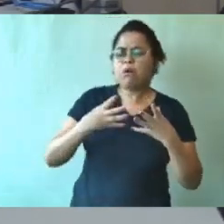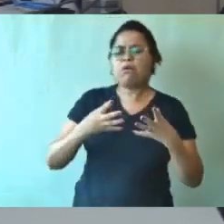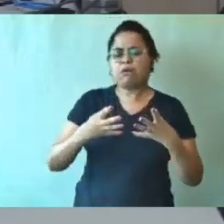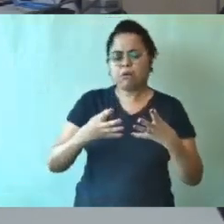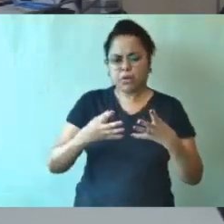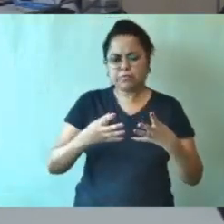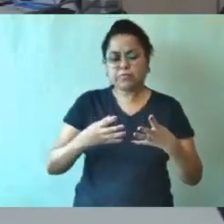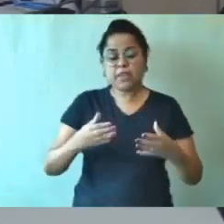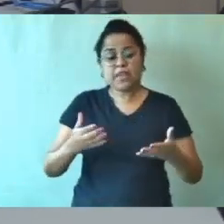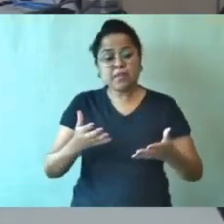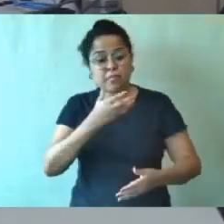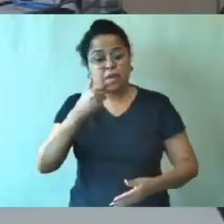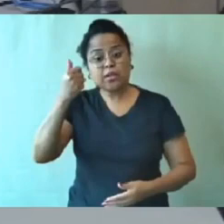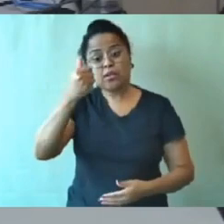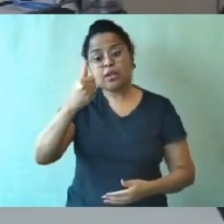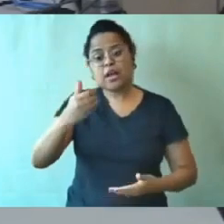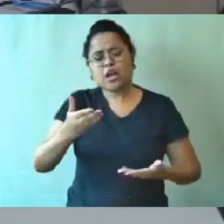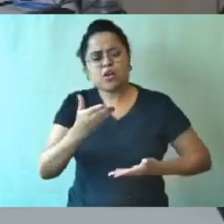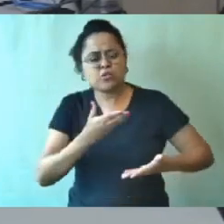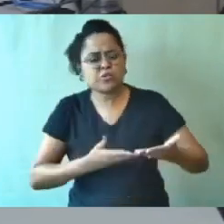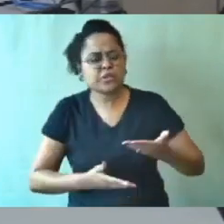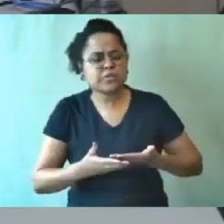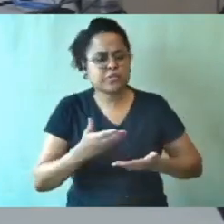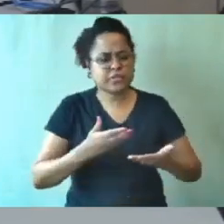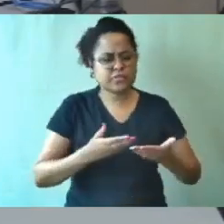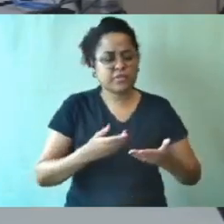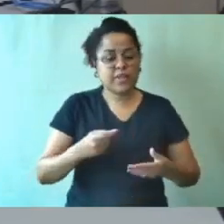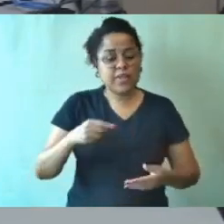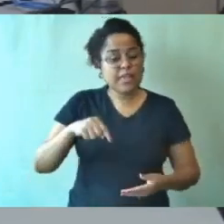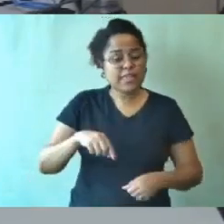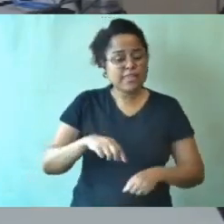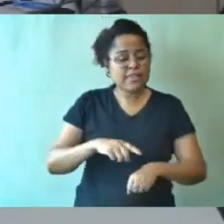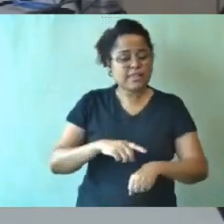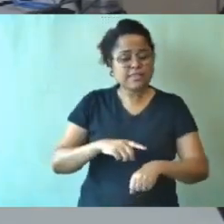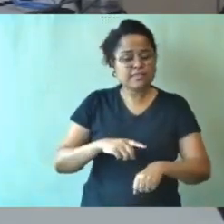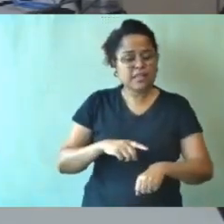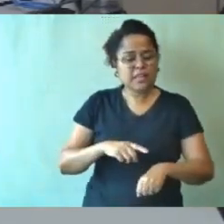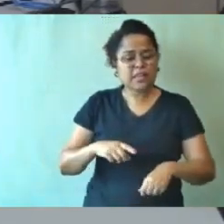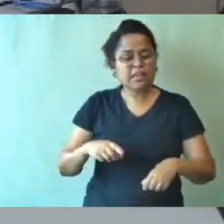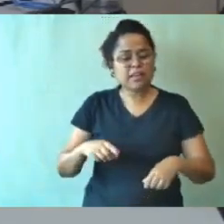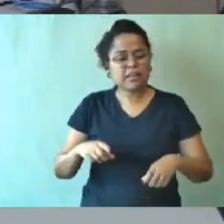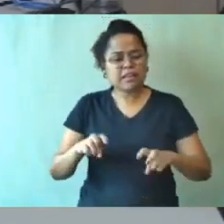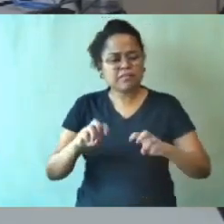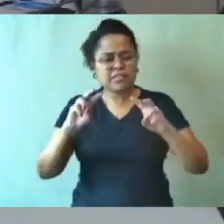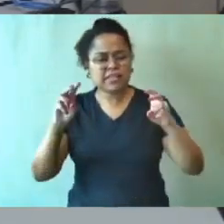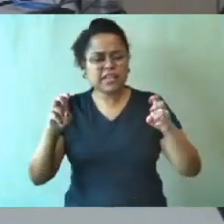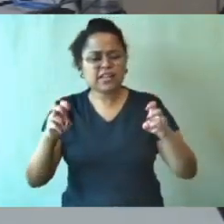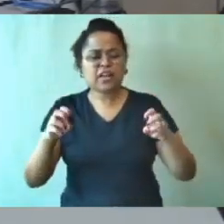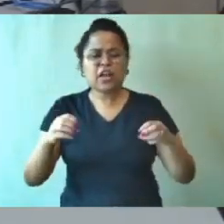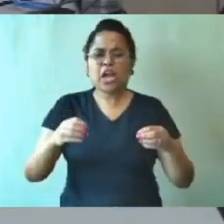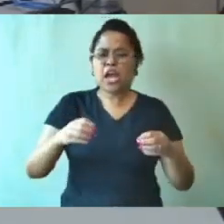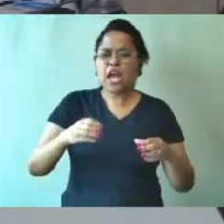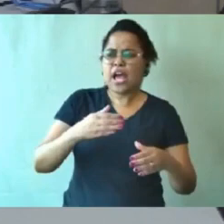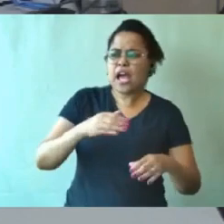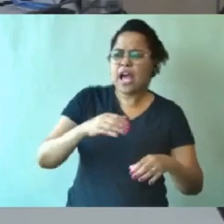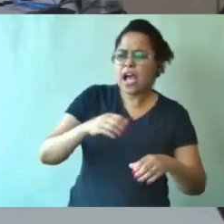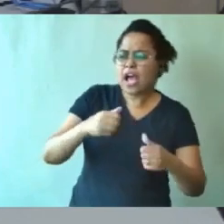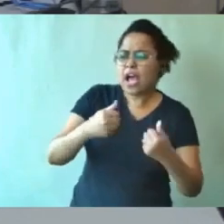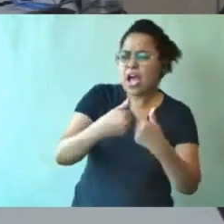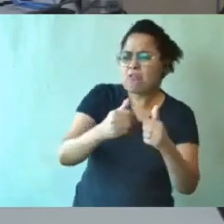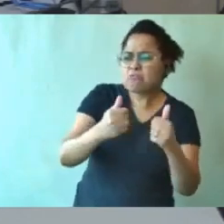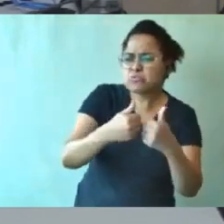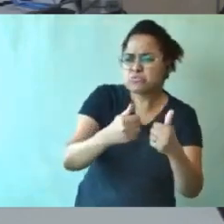E no nosso caso, o que a gente vê é as empresas ineficientes, com frota sucateada, com